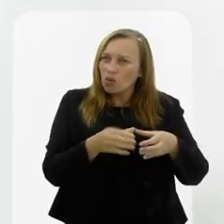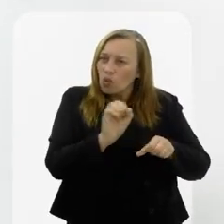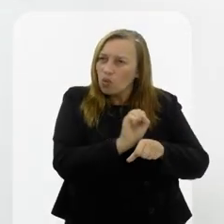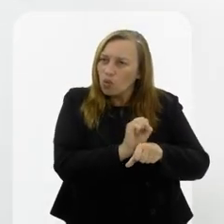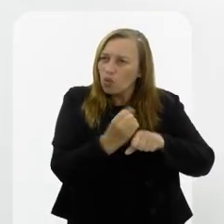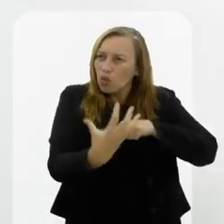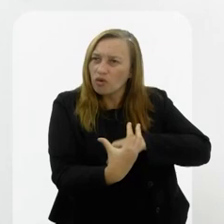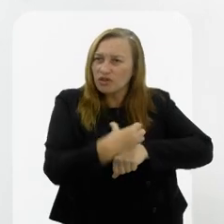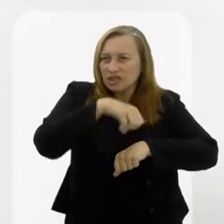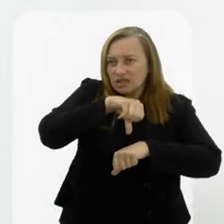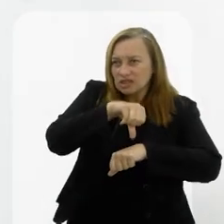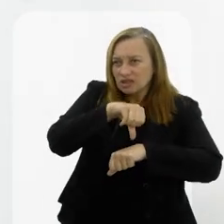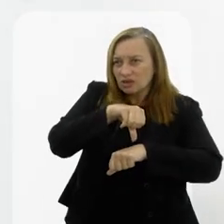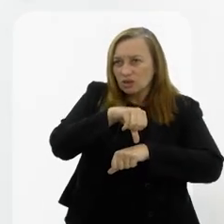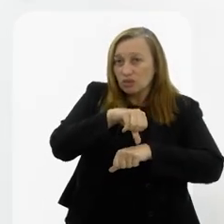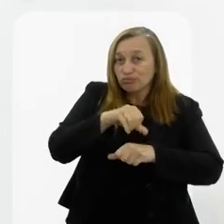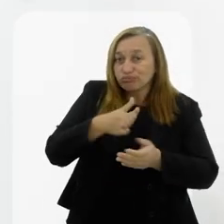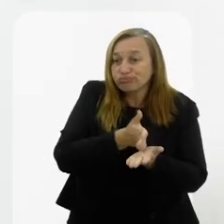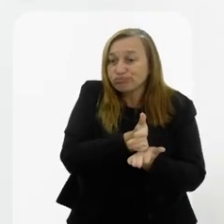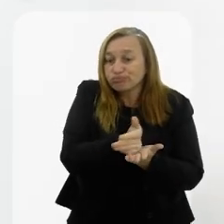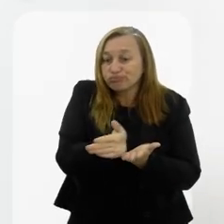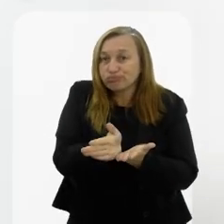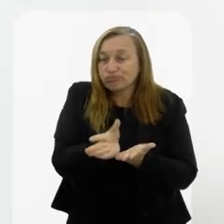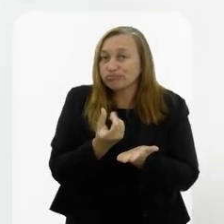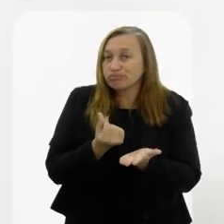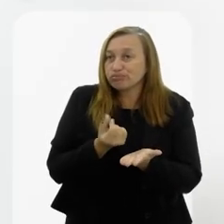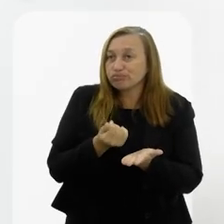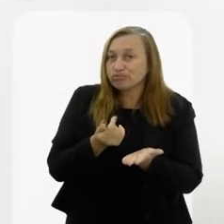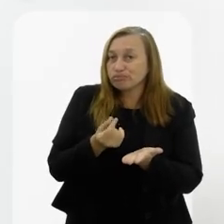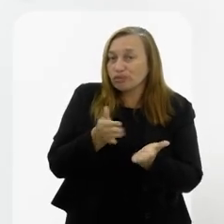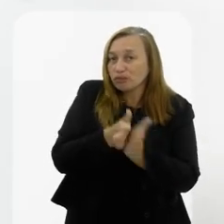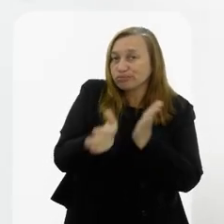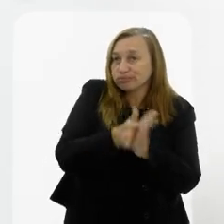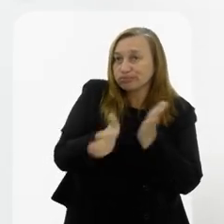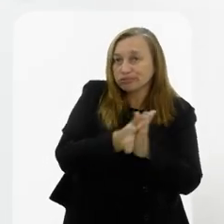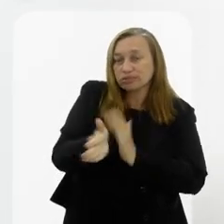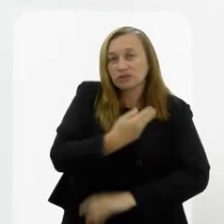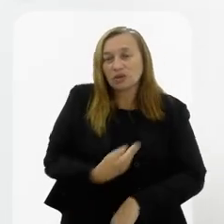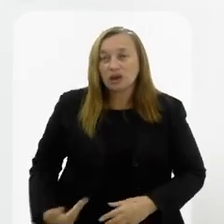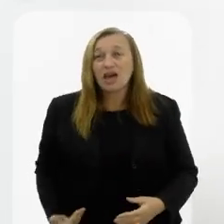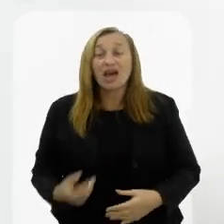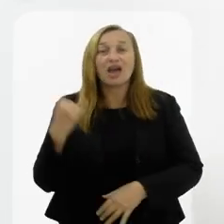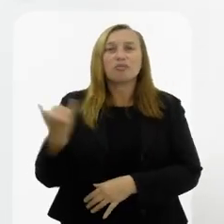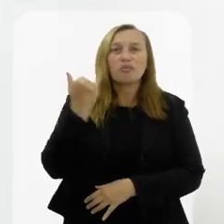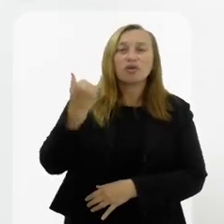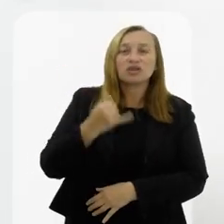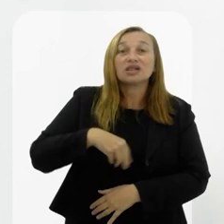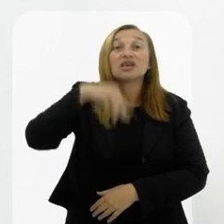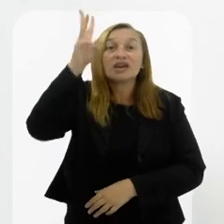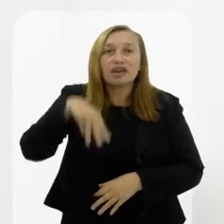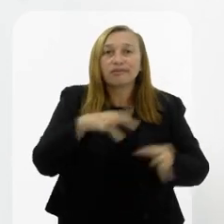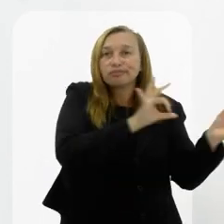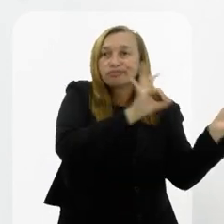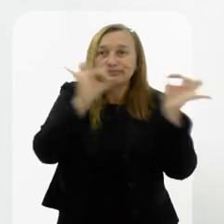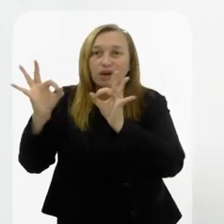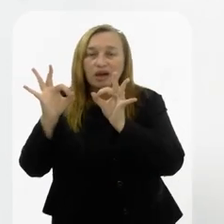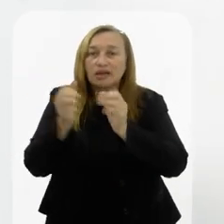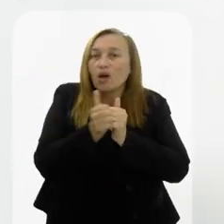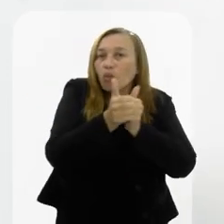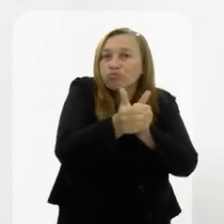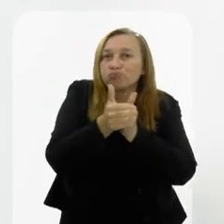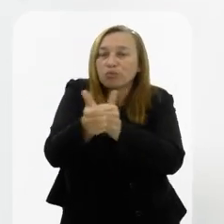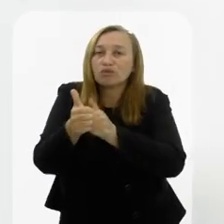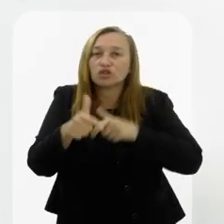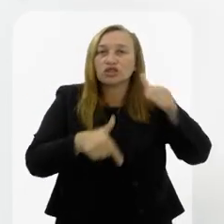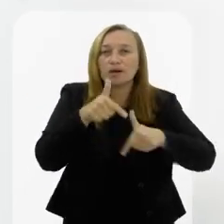que foi a comissão que apurou os desvios de dinheiro público. E é importante que quem está nos assistindo, que